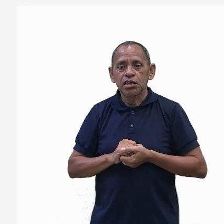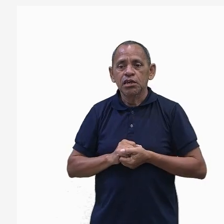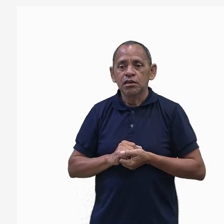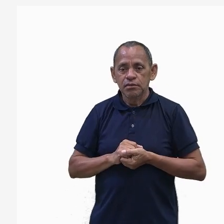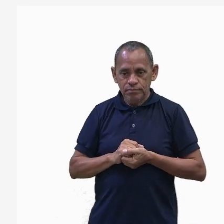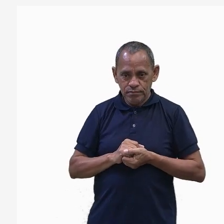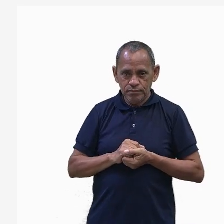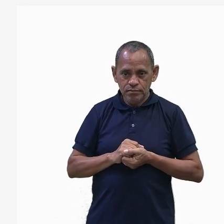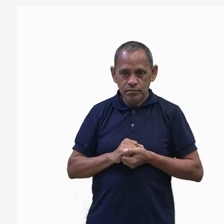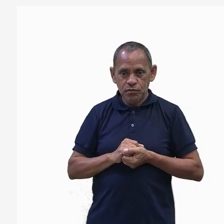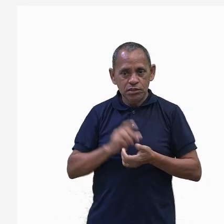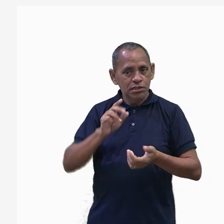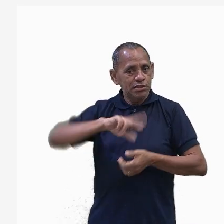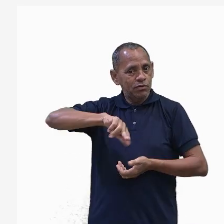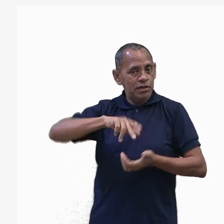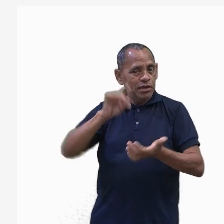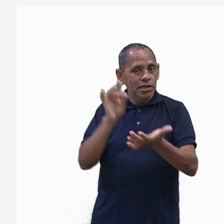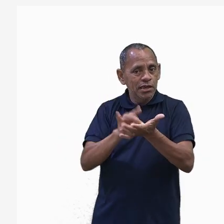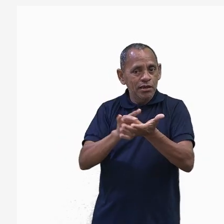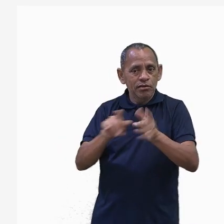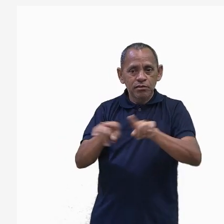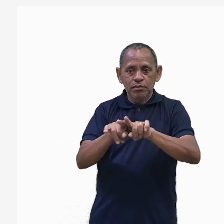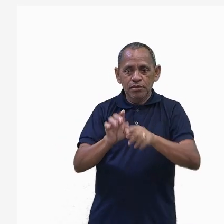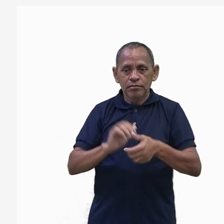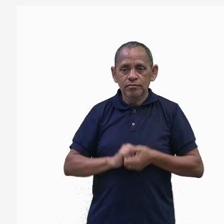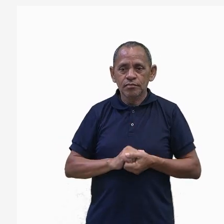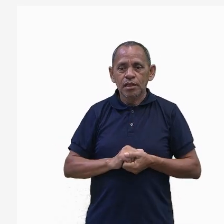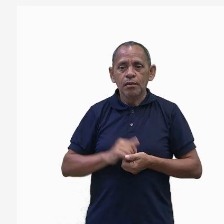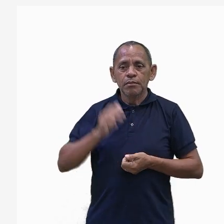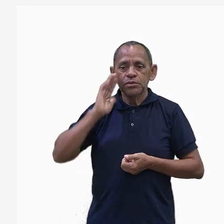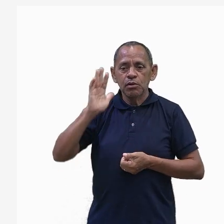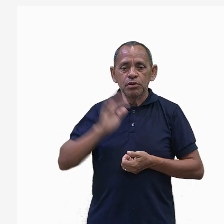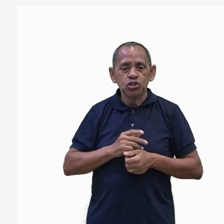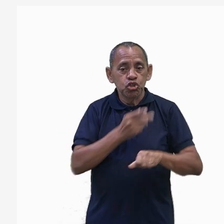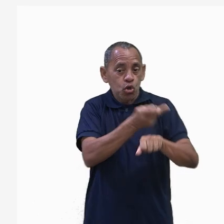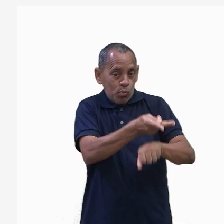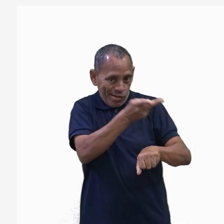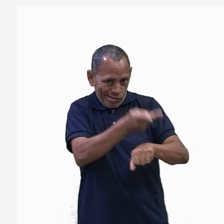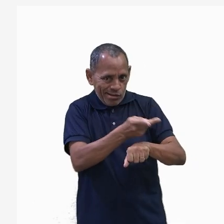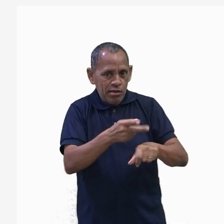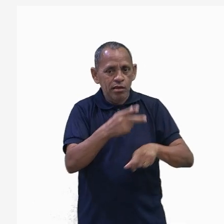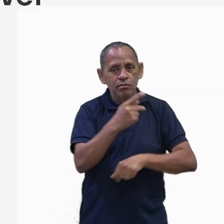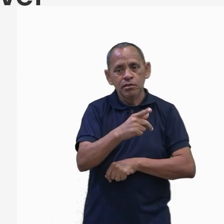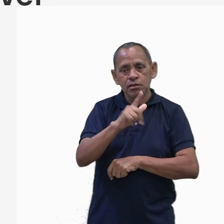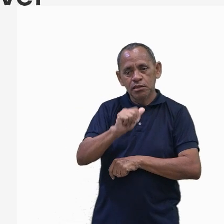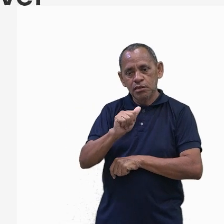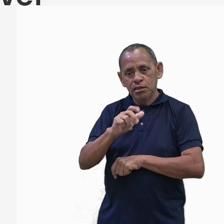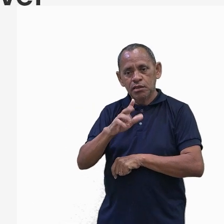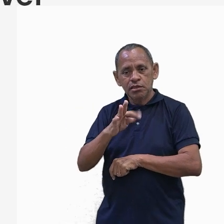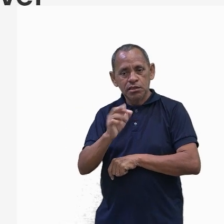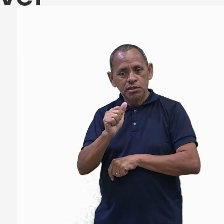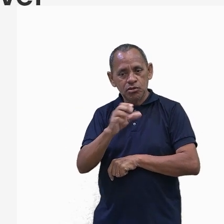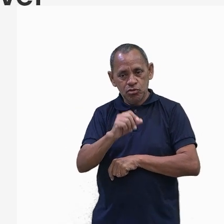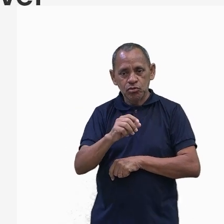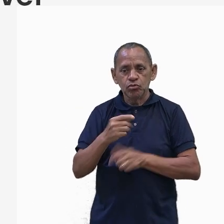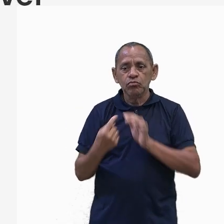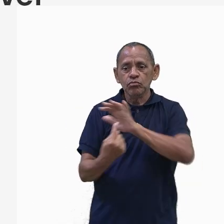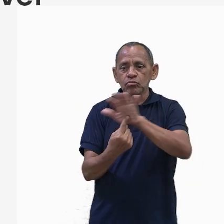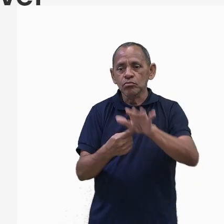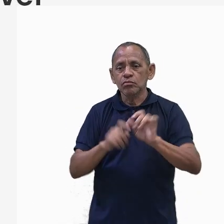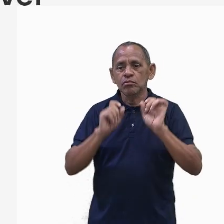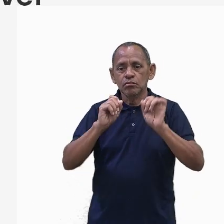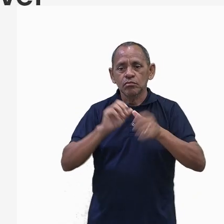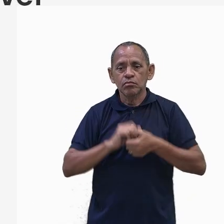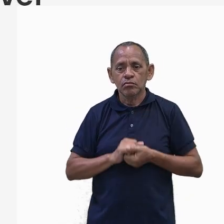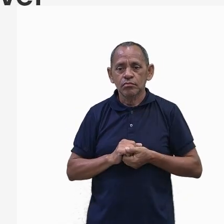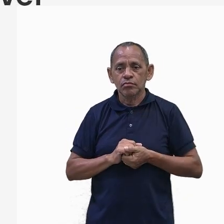sensoriais. Então, isso daí, principalmente em Platão, olha só, nós vamos mostrar aí para vocês. Em Platão,